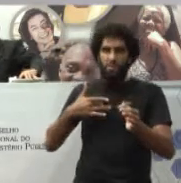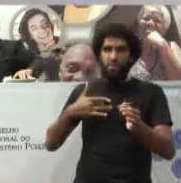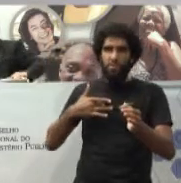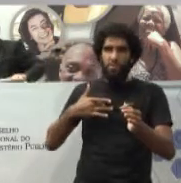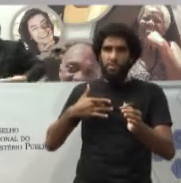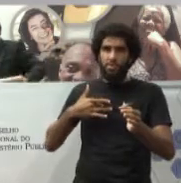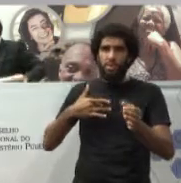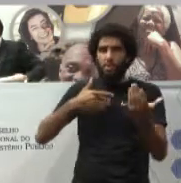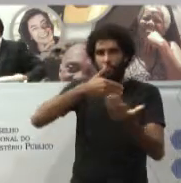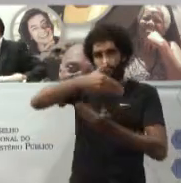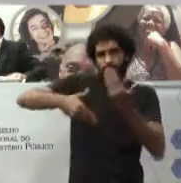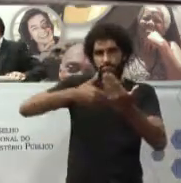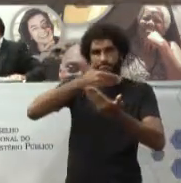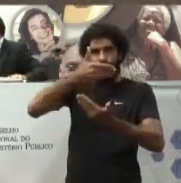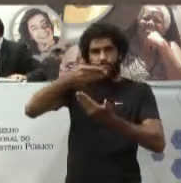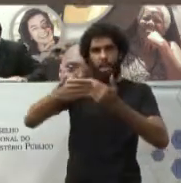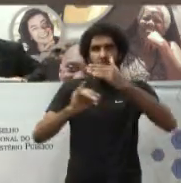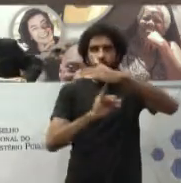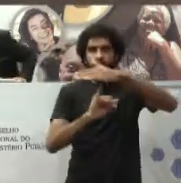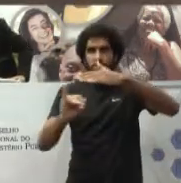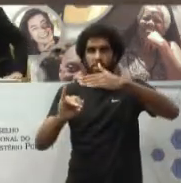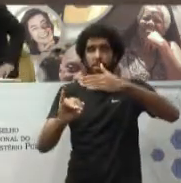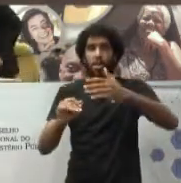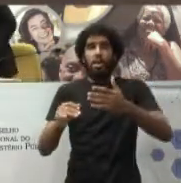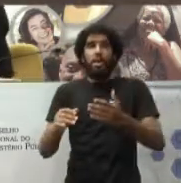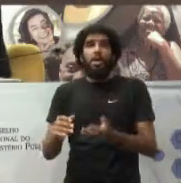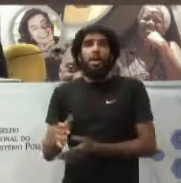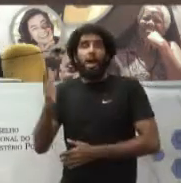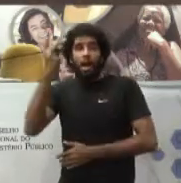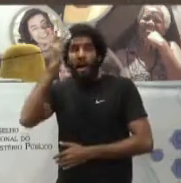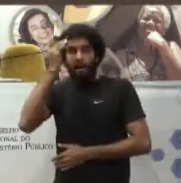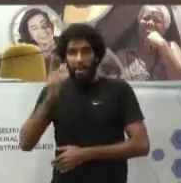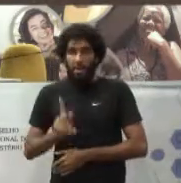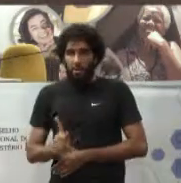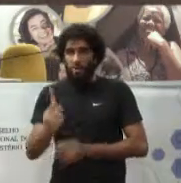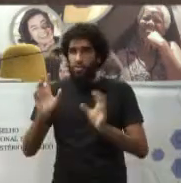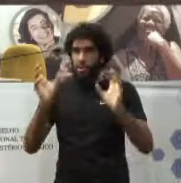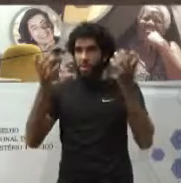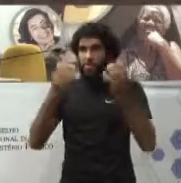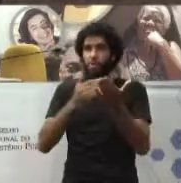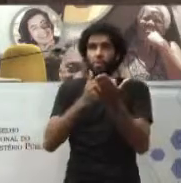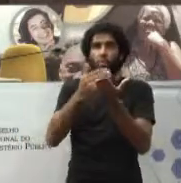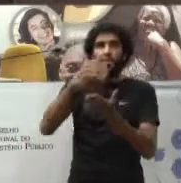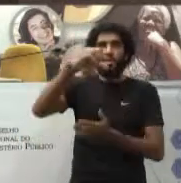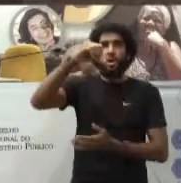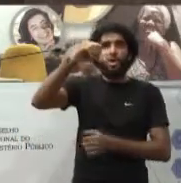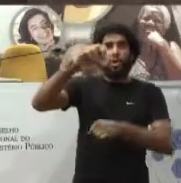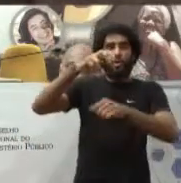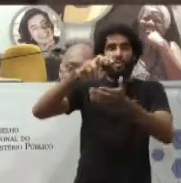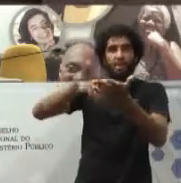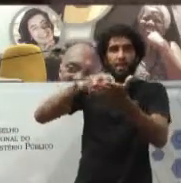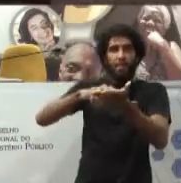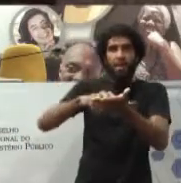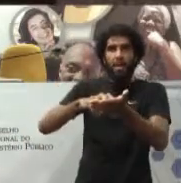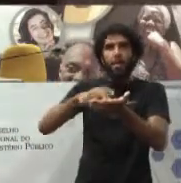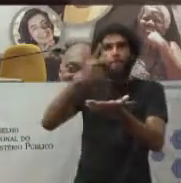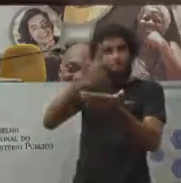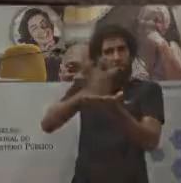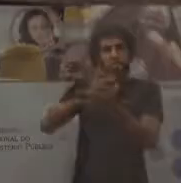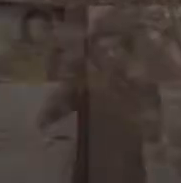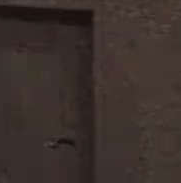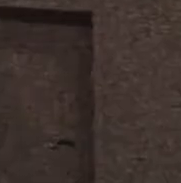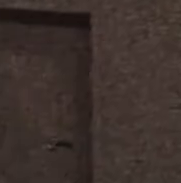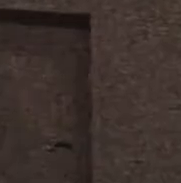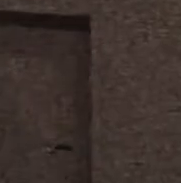um diálogo entre o senhor dá continuidade ao evento amanhã a partir das 9 horas neste mesmo auditório agradecemos a